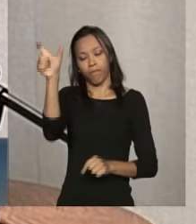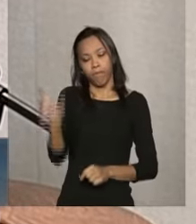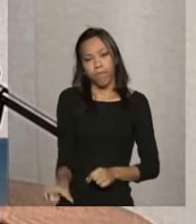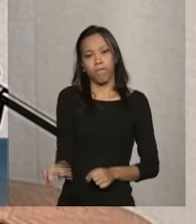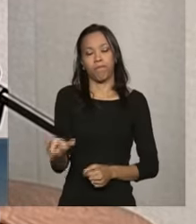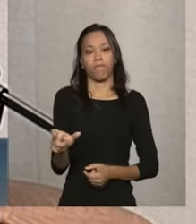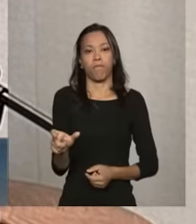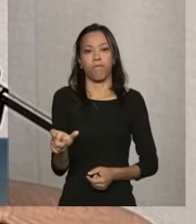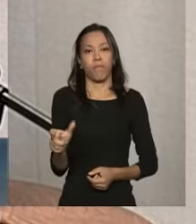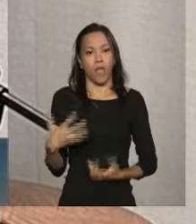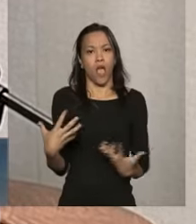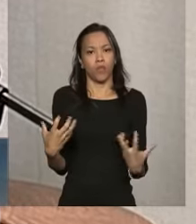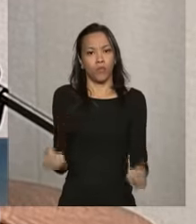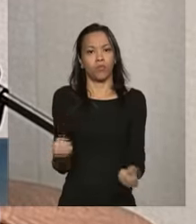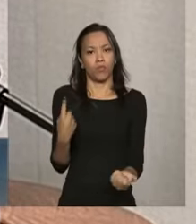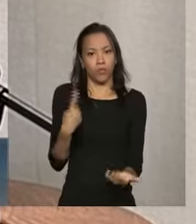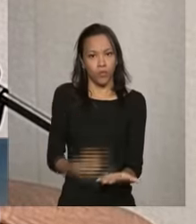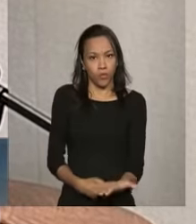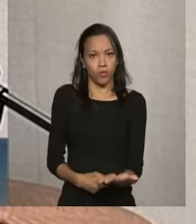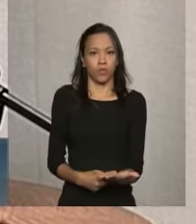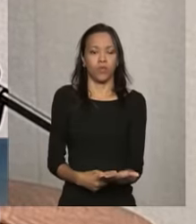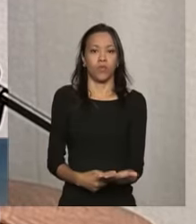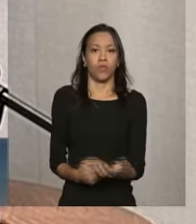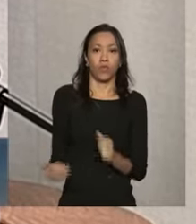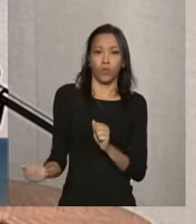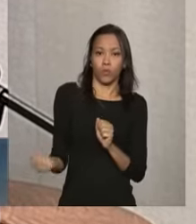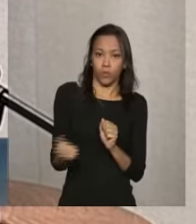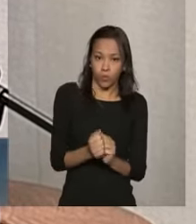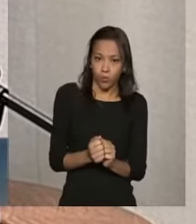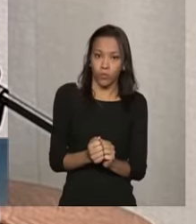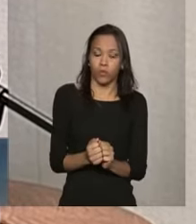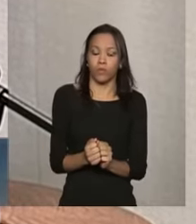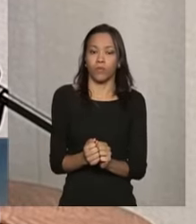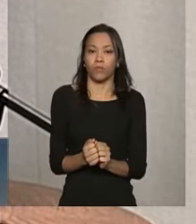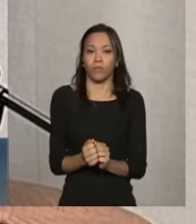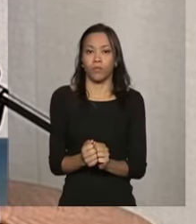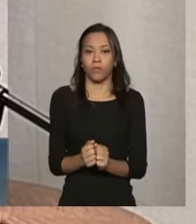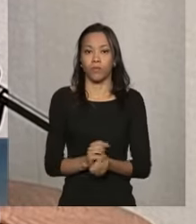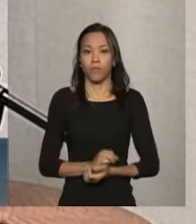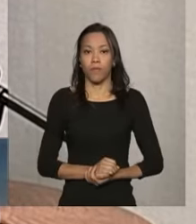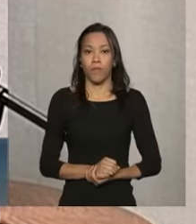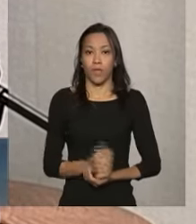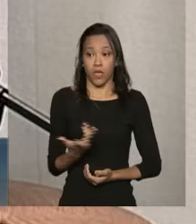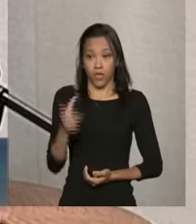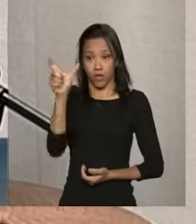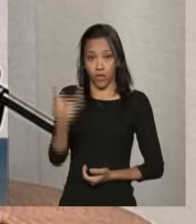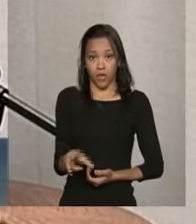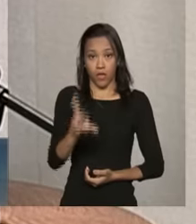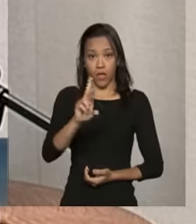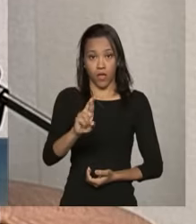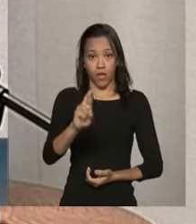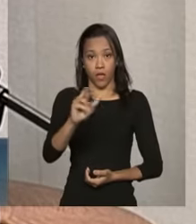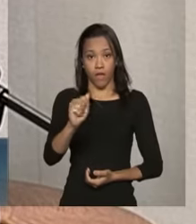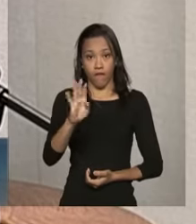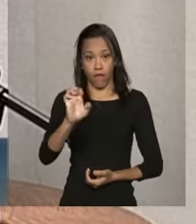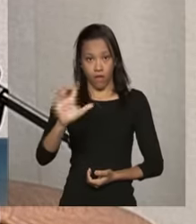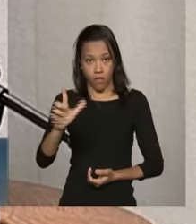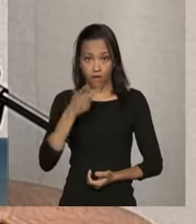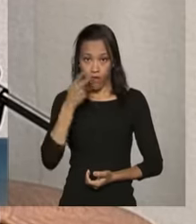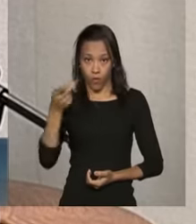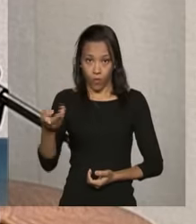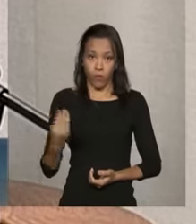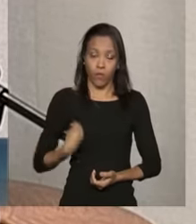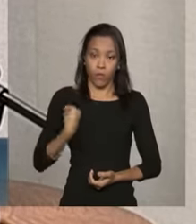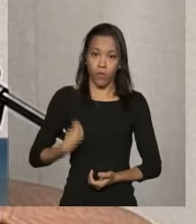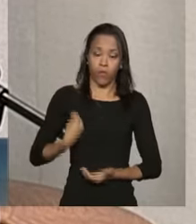eh assumiu que o senhor encampou junto com a com o nadc Rafael aqui nosso parceiro aqui presente e